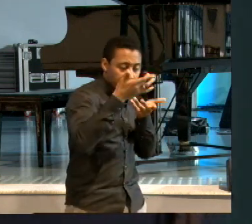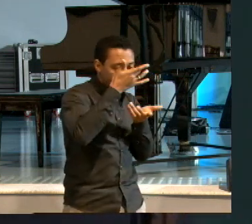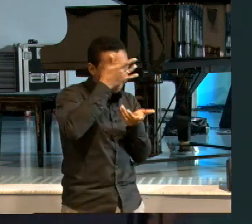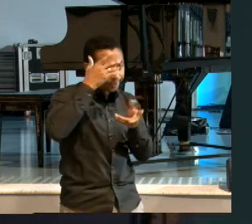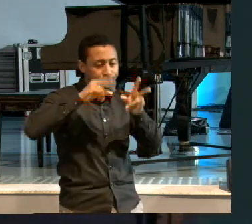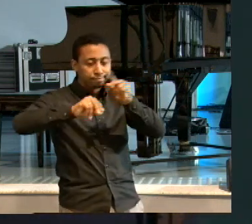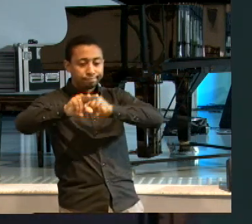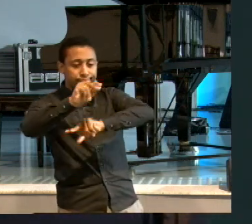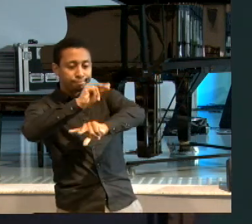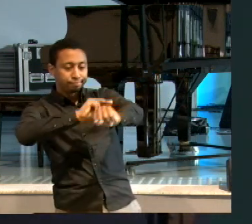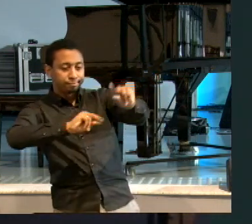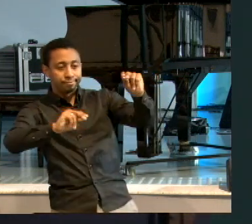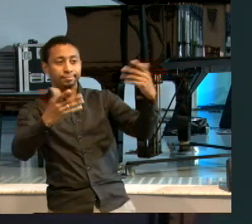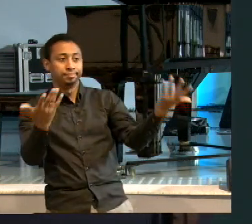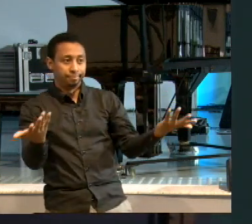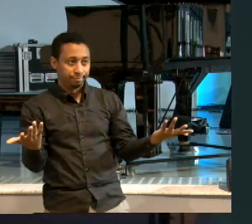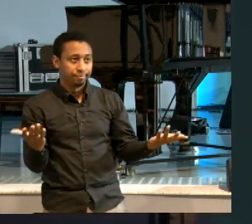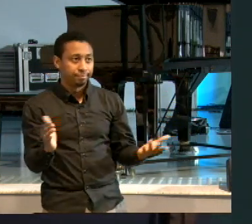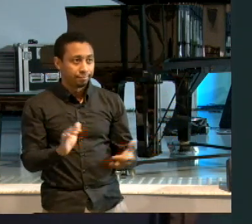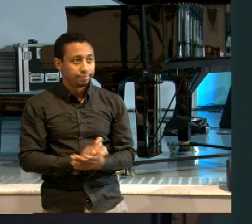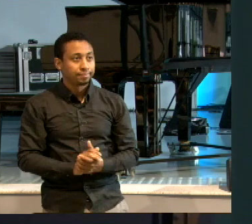querem ouvir.